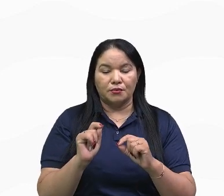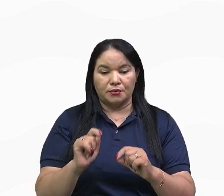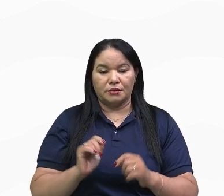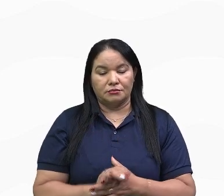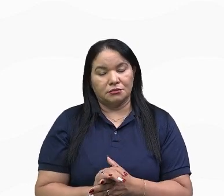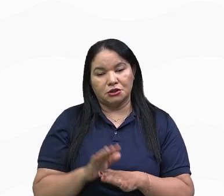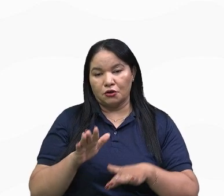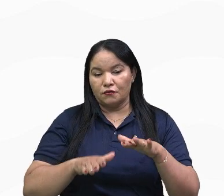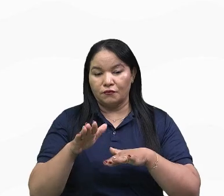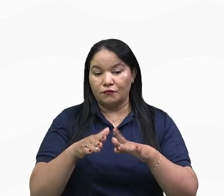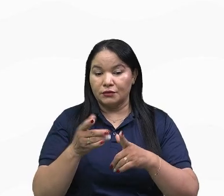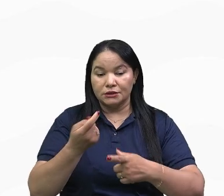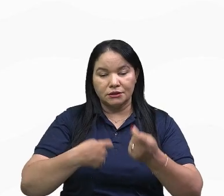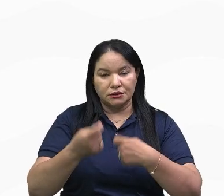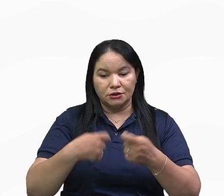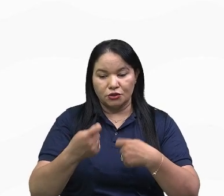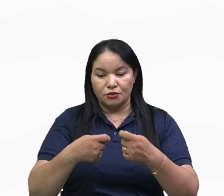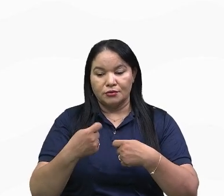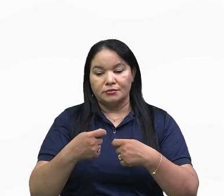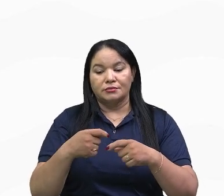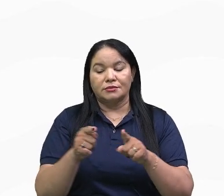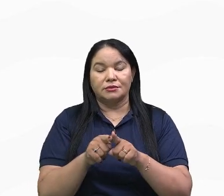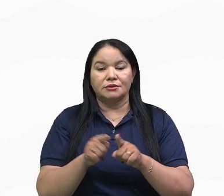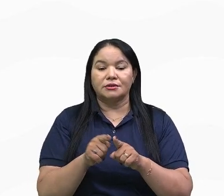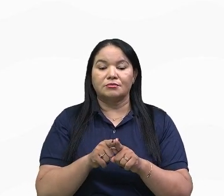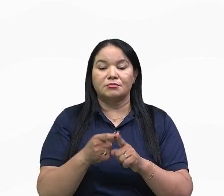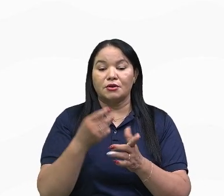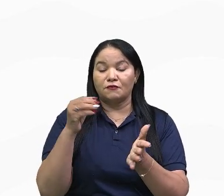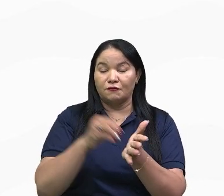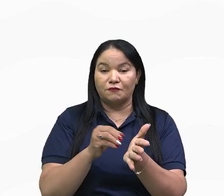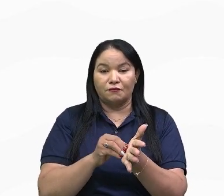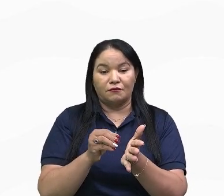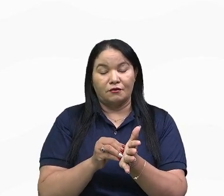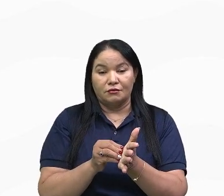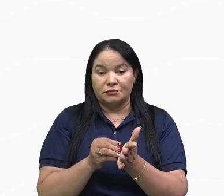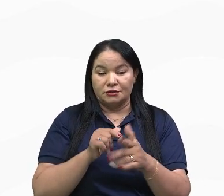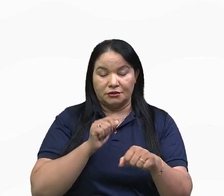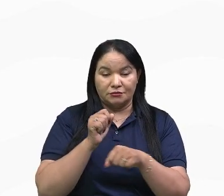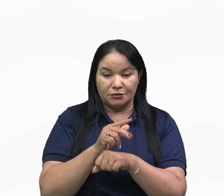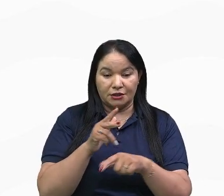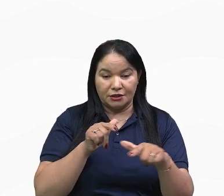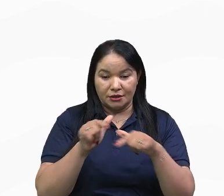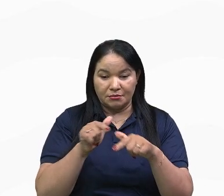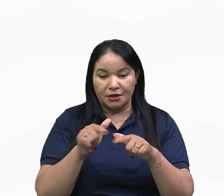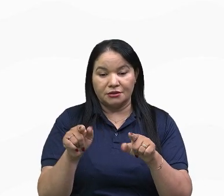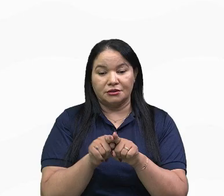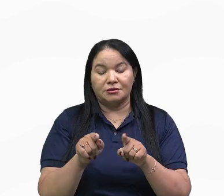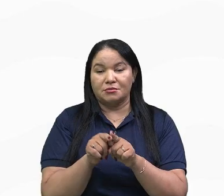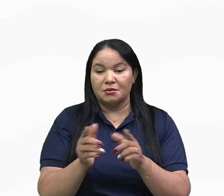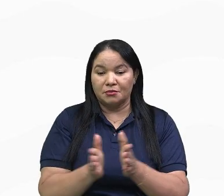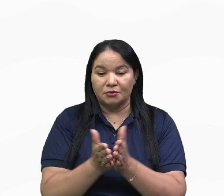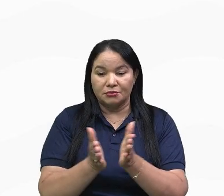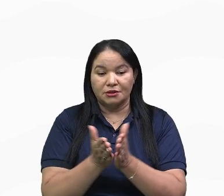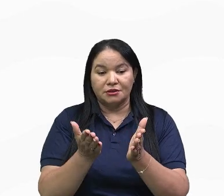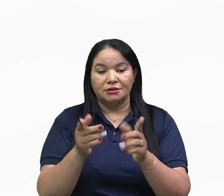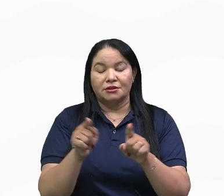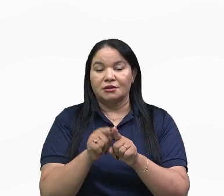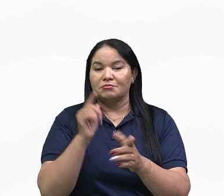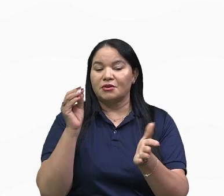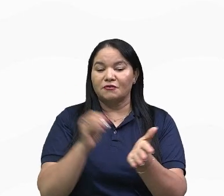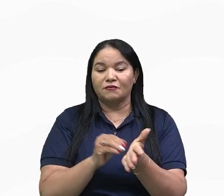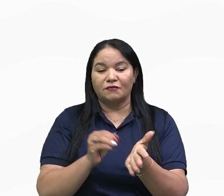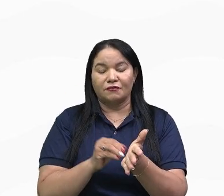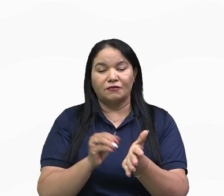condição econômica, as condições econômicas, o desemprego, a pobreza extrema, falta de oportunidades,